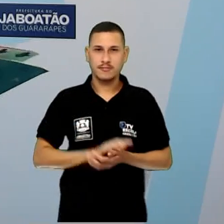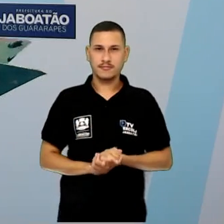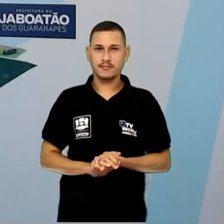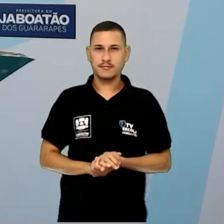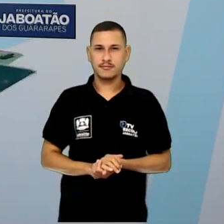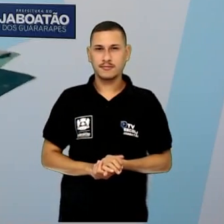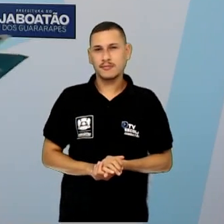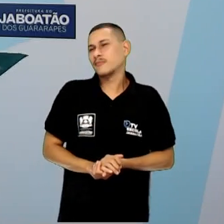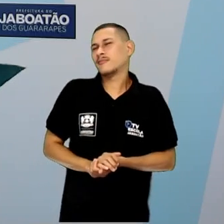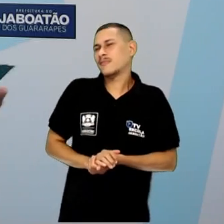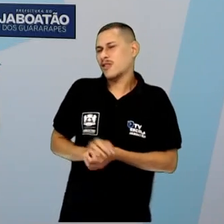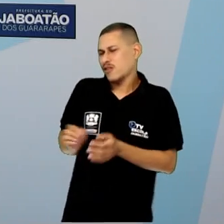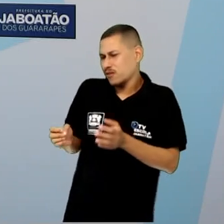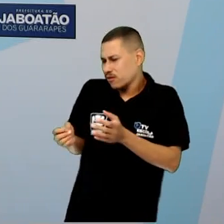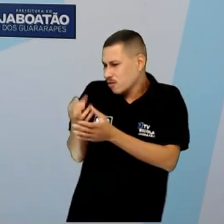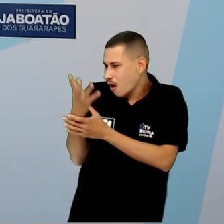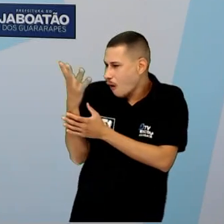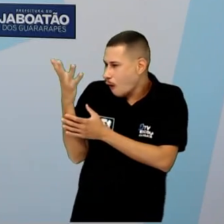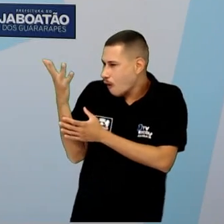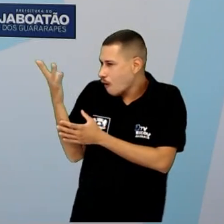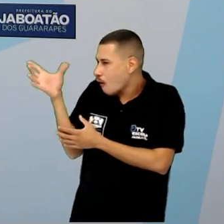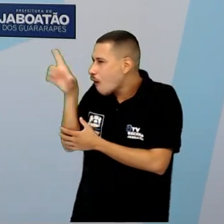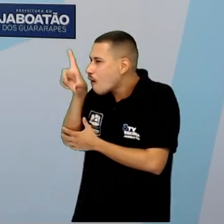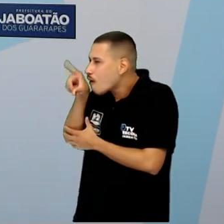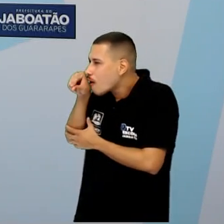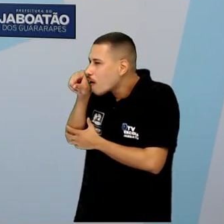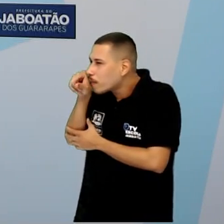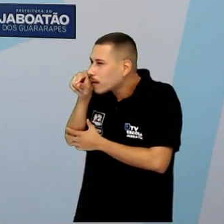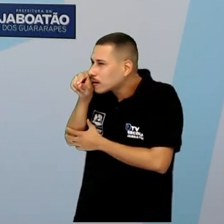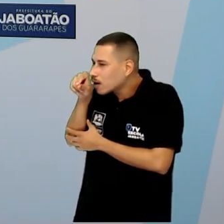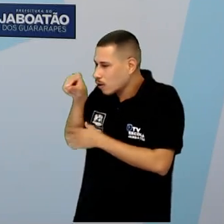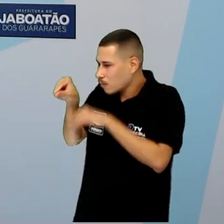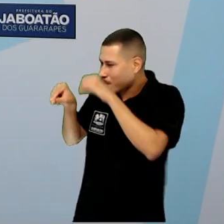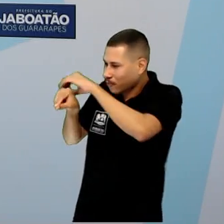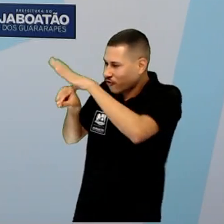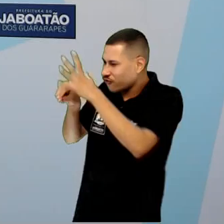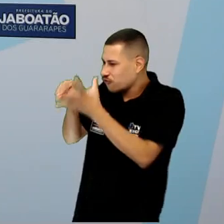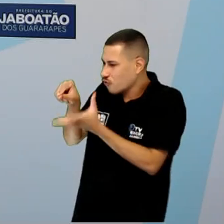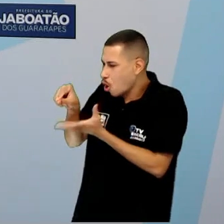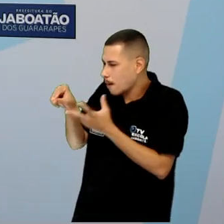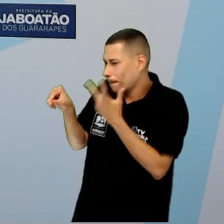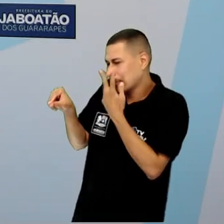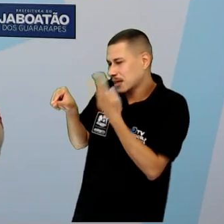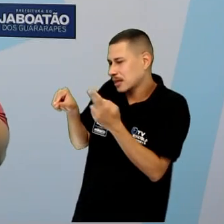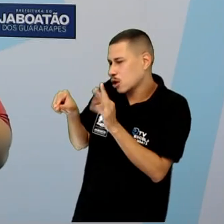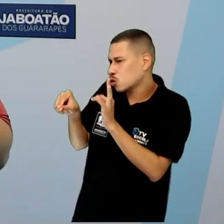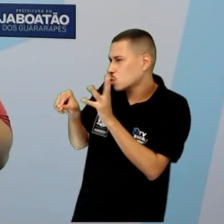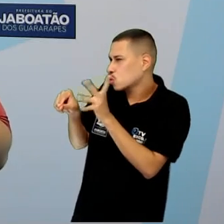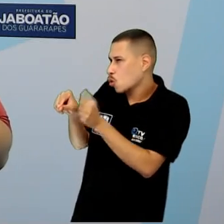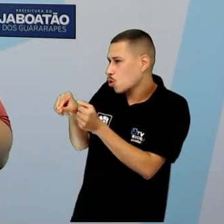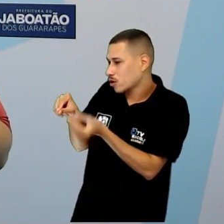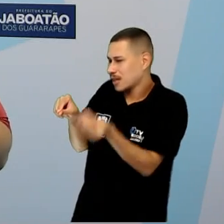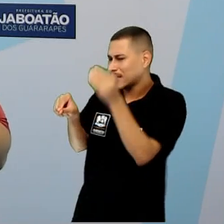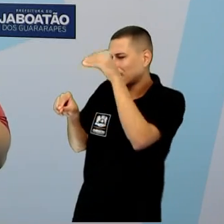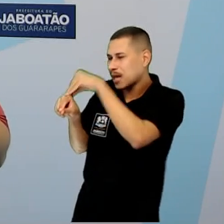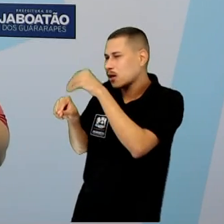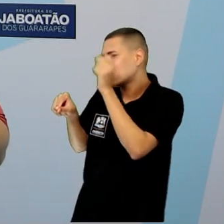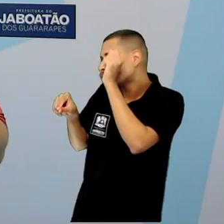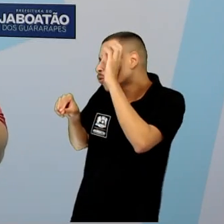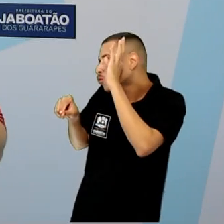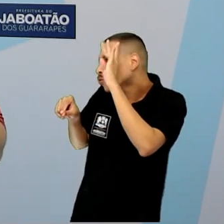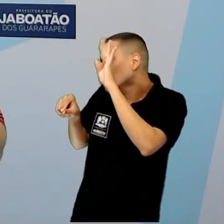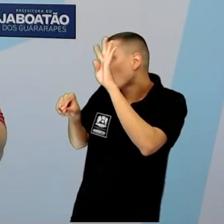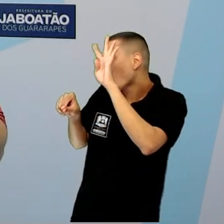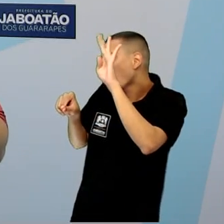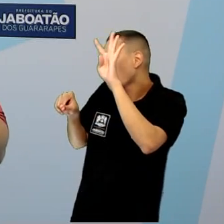Era uma vez uma gralha. Por fora se parecia com todas as gralhas do mundo. Por dentro guardava um sonho